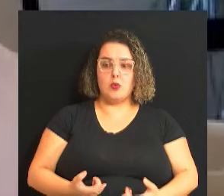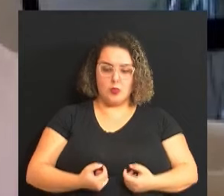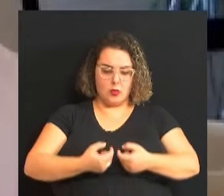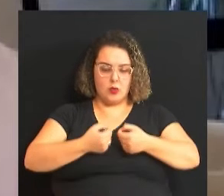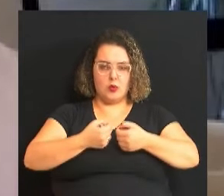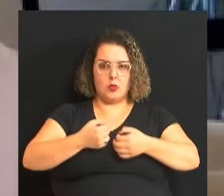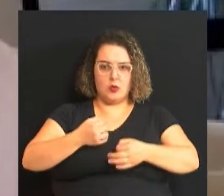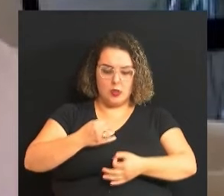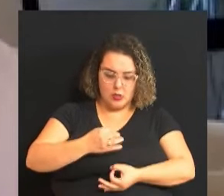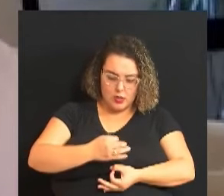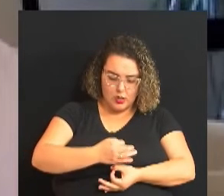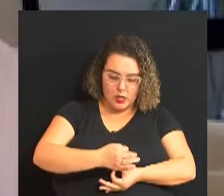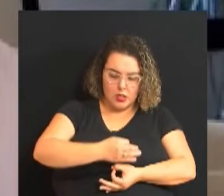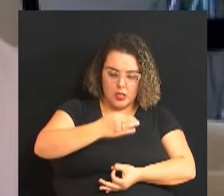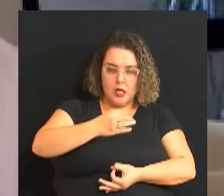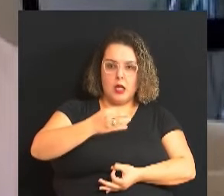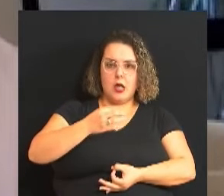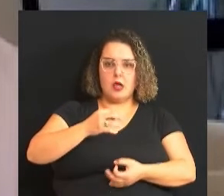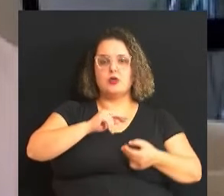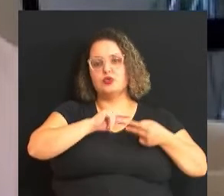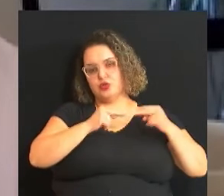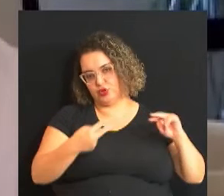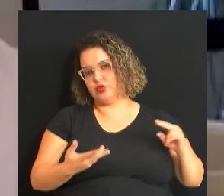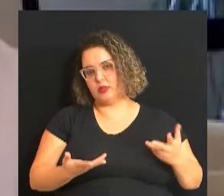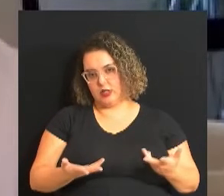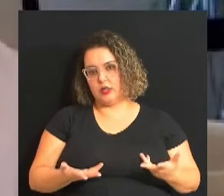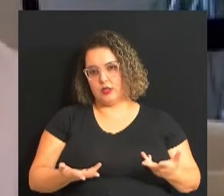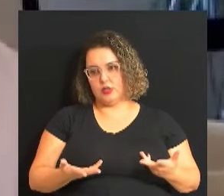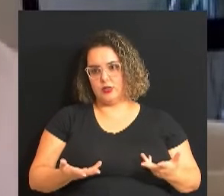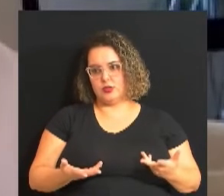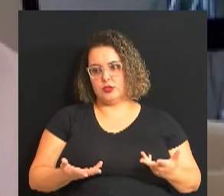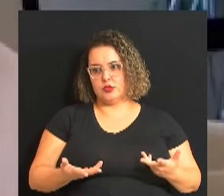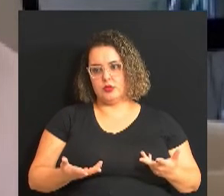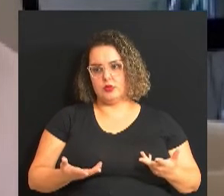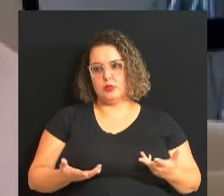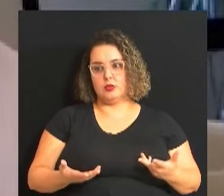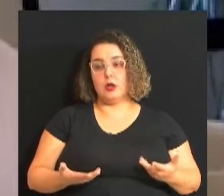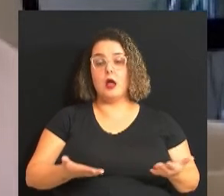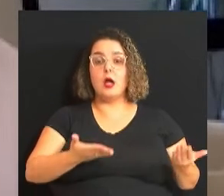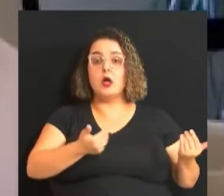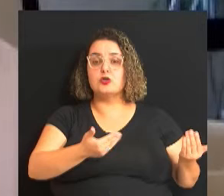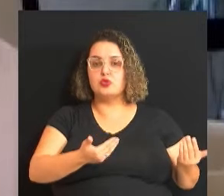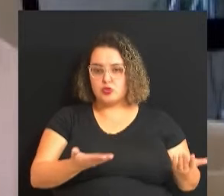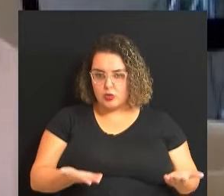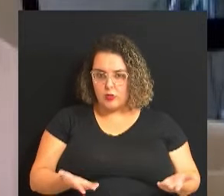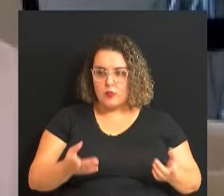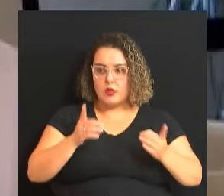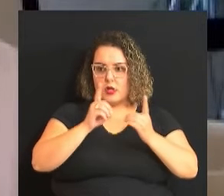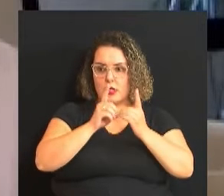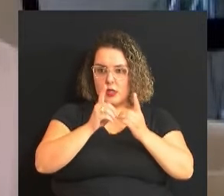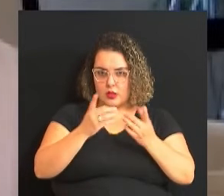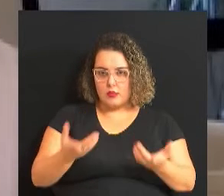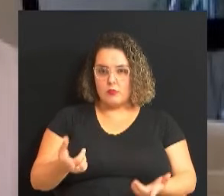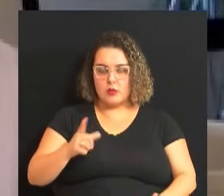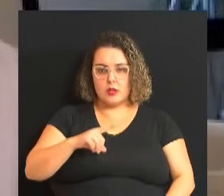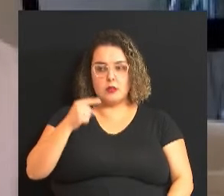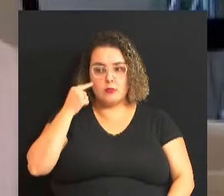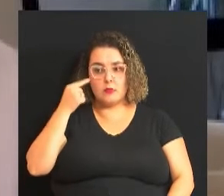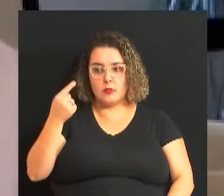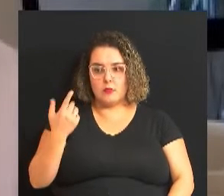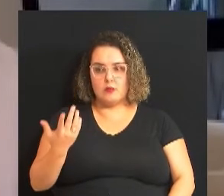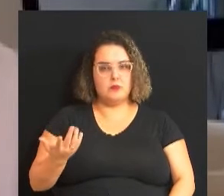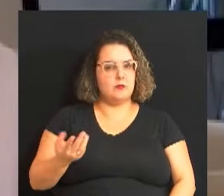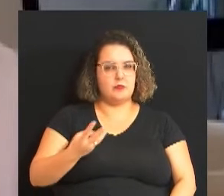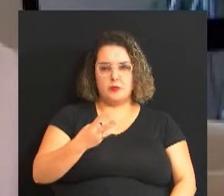hereditário. Então, é frequente eu ter que atender pessoas jovens. Para você ter uma ideia, eu tenho talvez aí uns